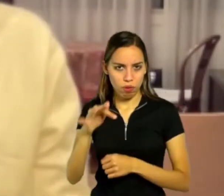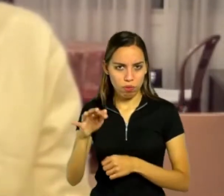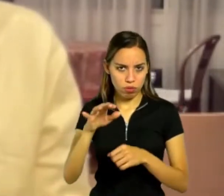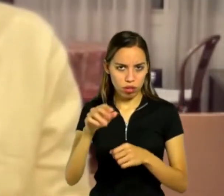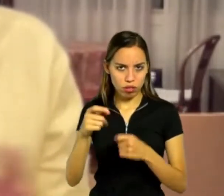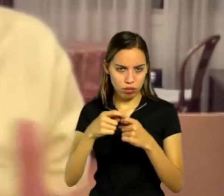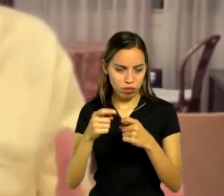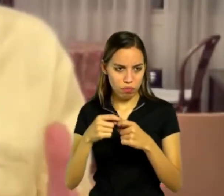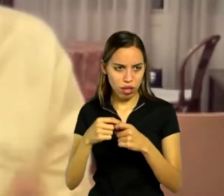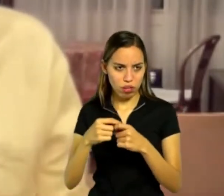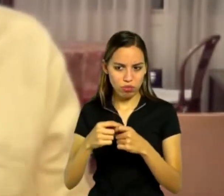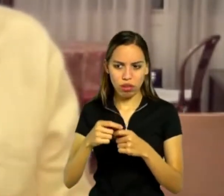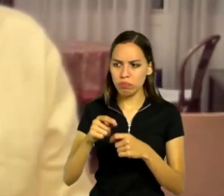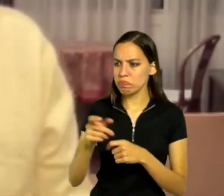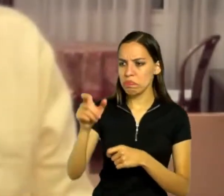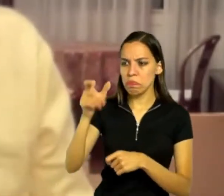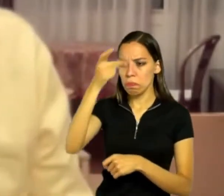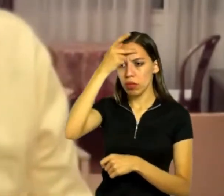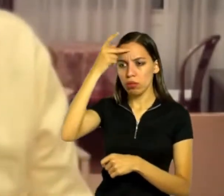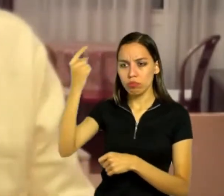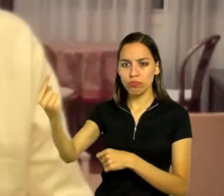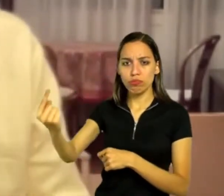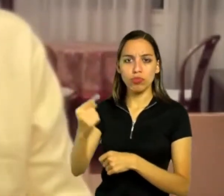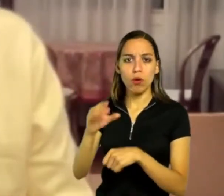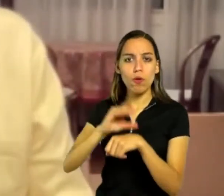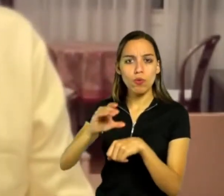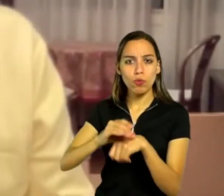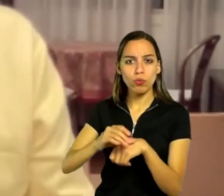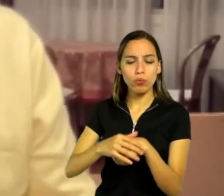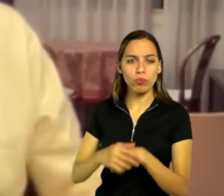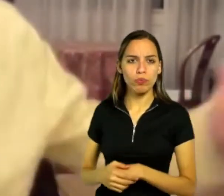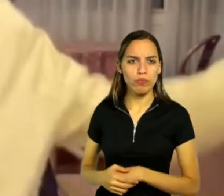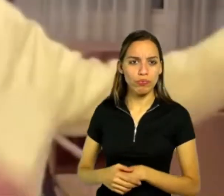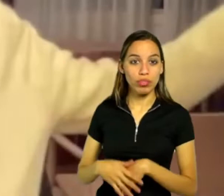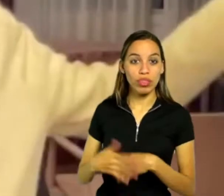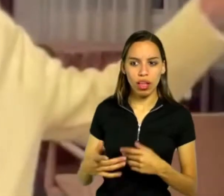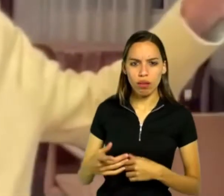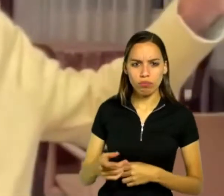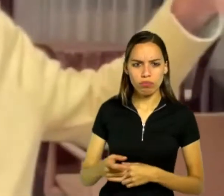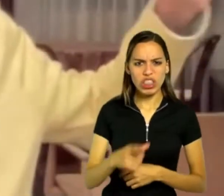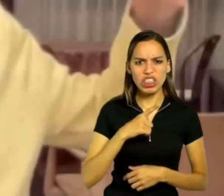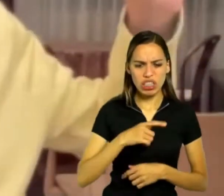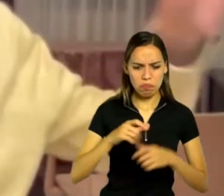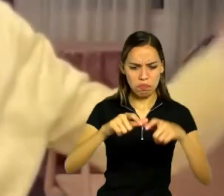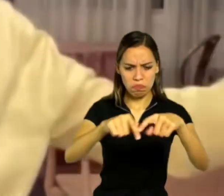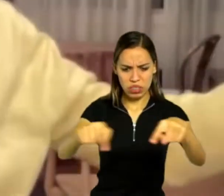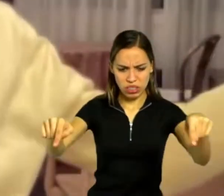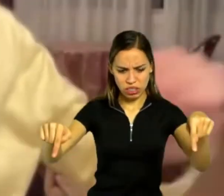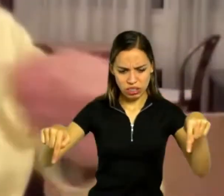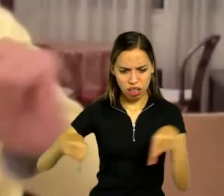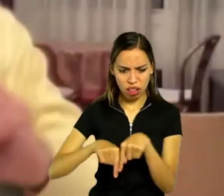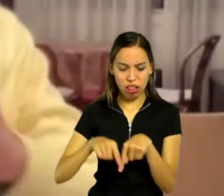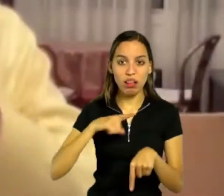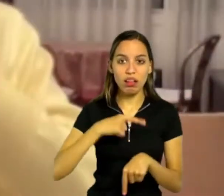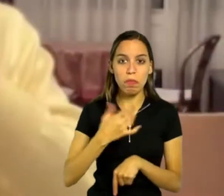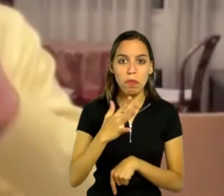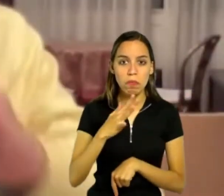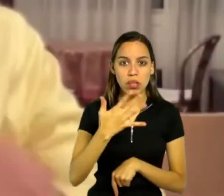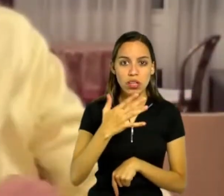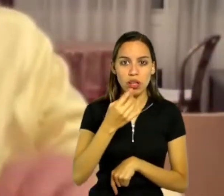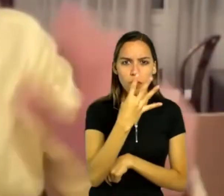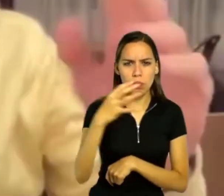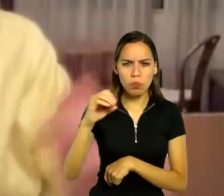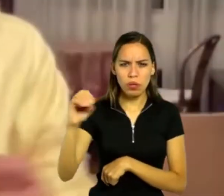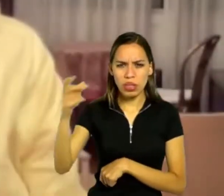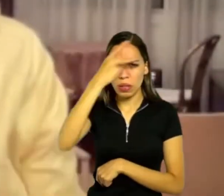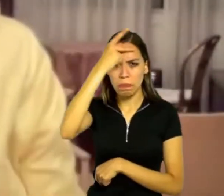para 400 alunos com microfone na mão, quadro negro, 400 alunos. Por isso que hoje às vezes as pessoas